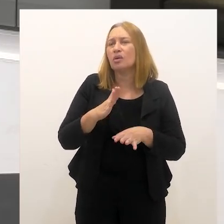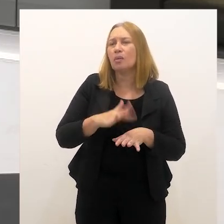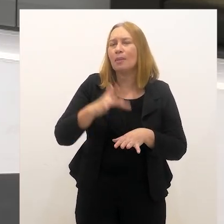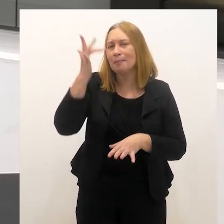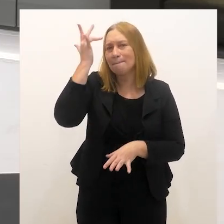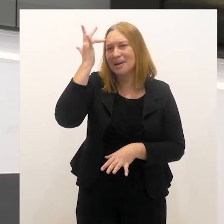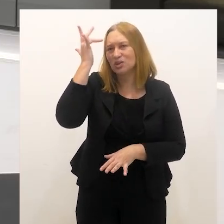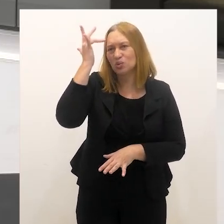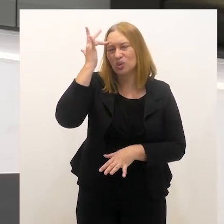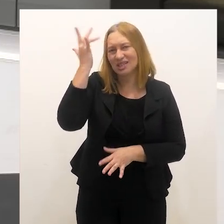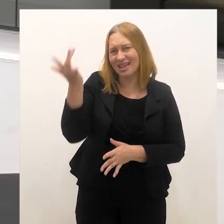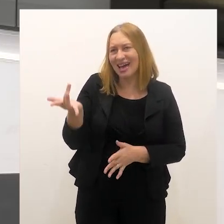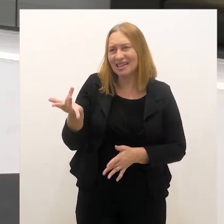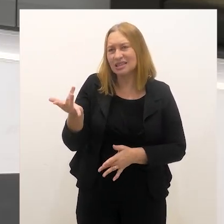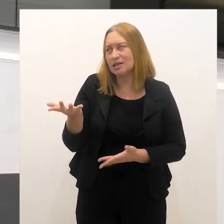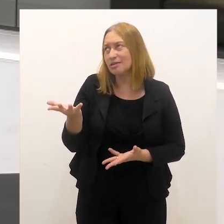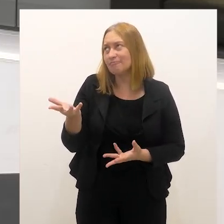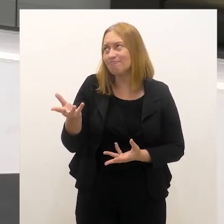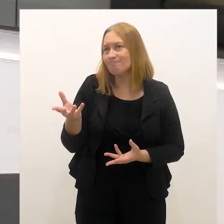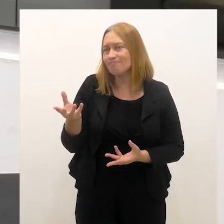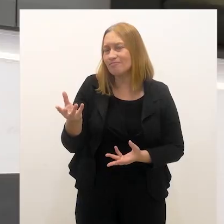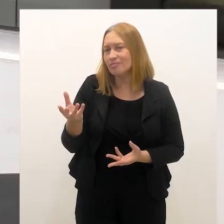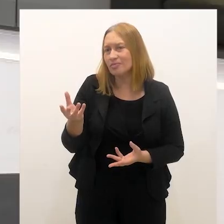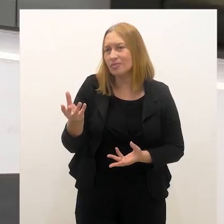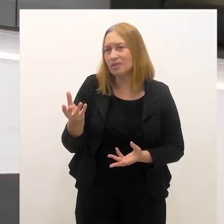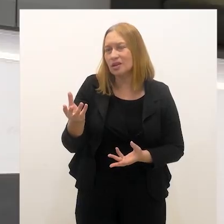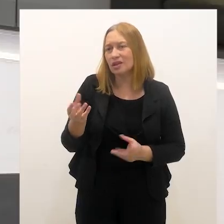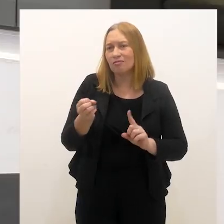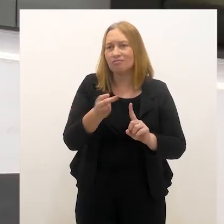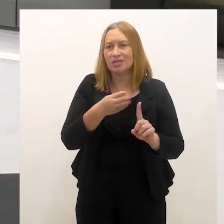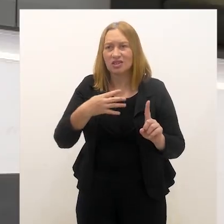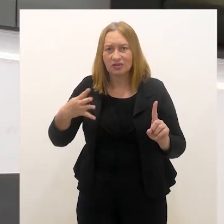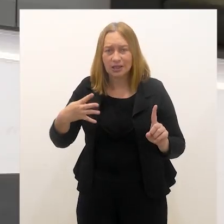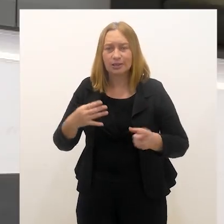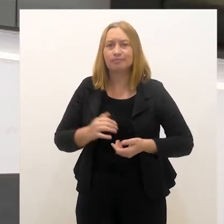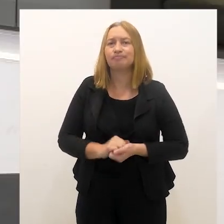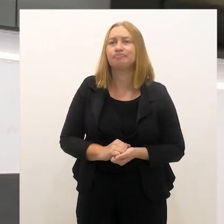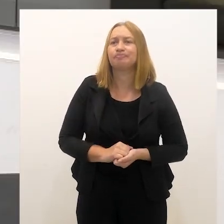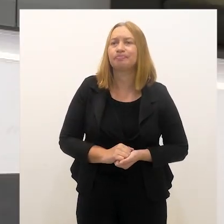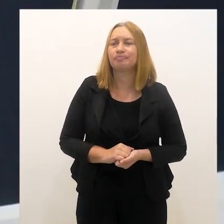mais maturidade sobre a causa LGBT?